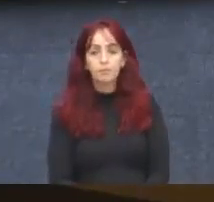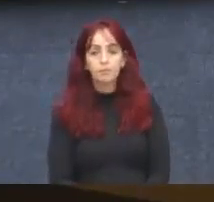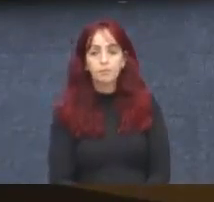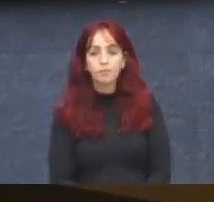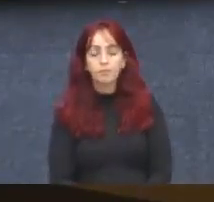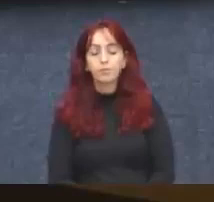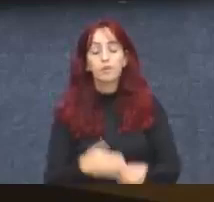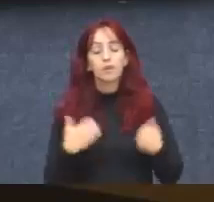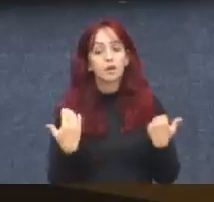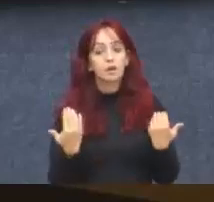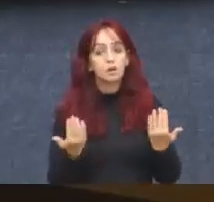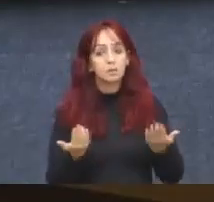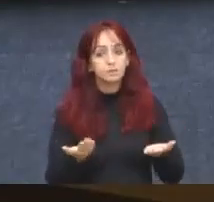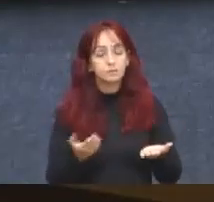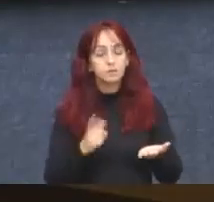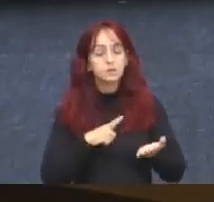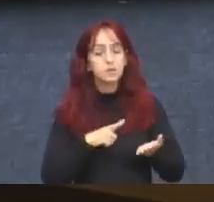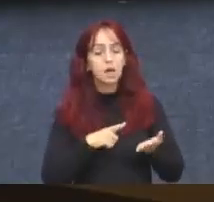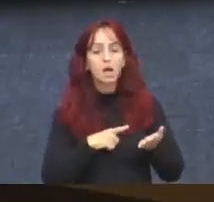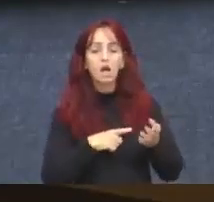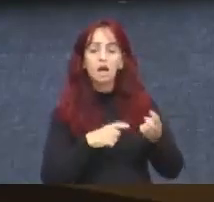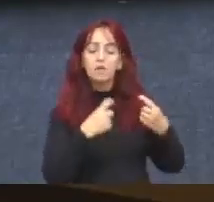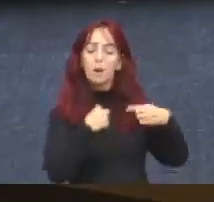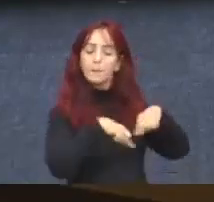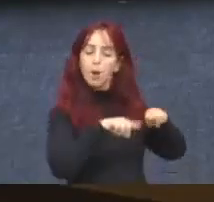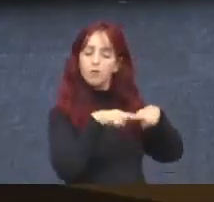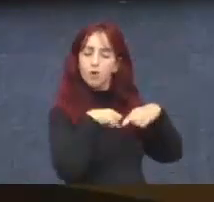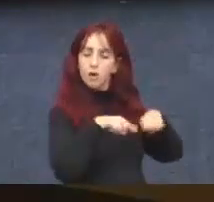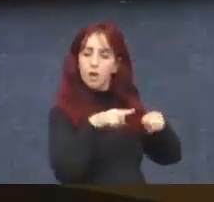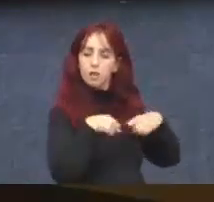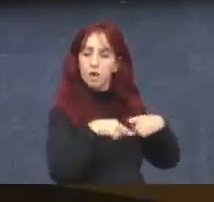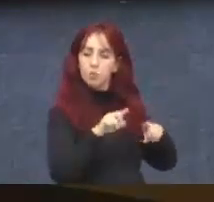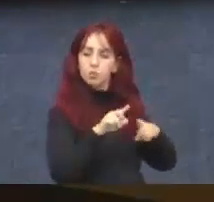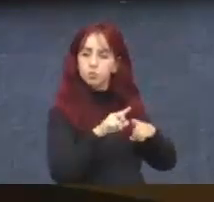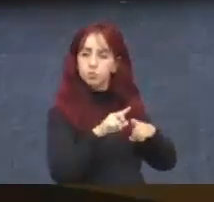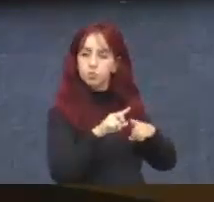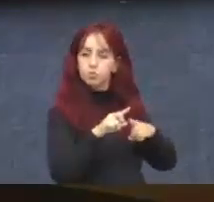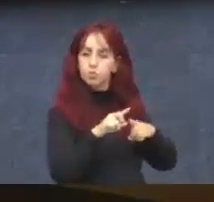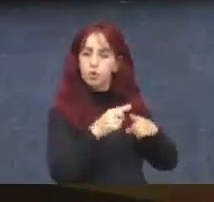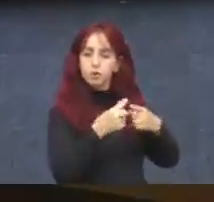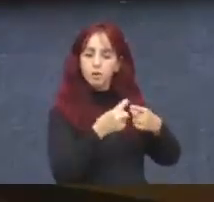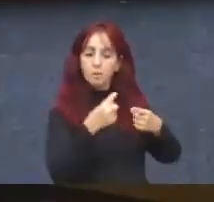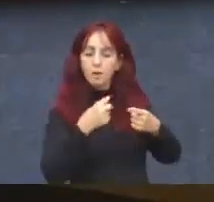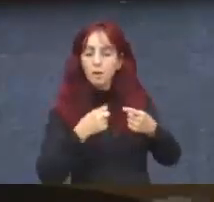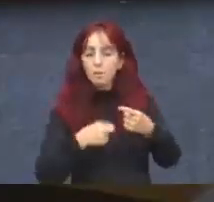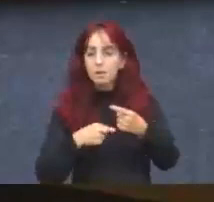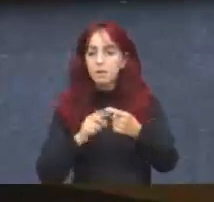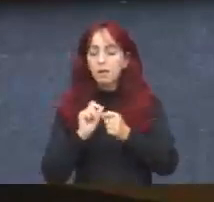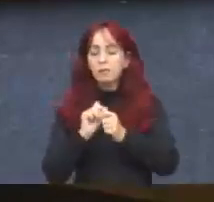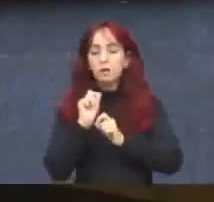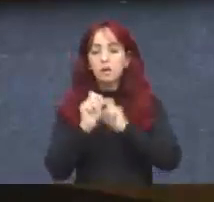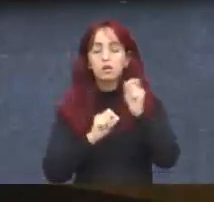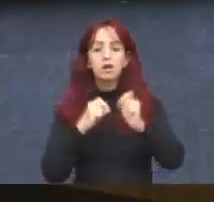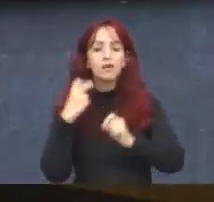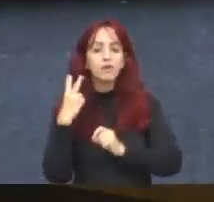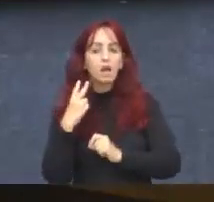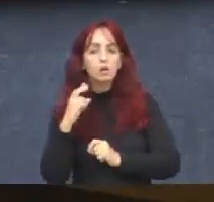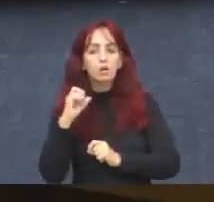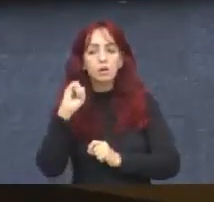show, a provocação da semana passada feita pela vereadora Isa